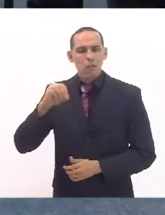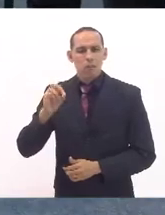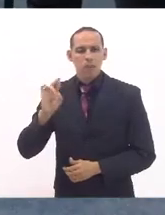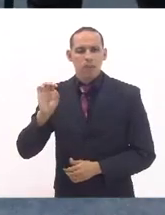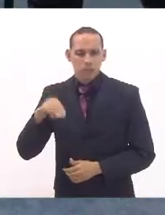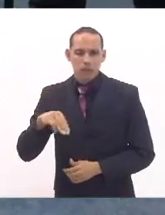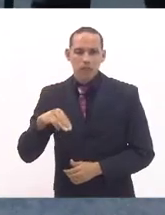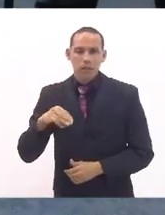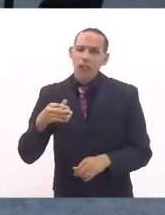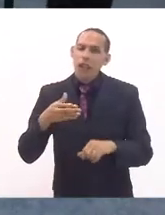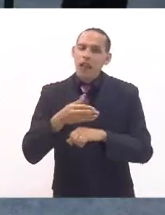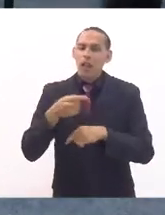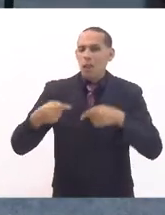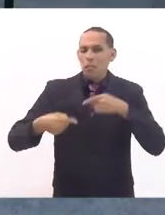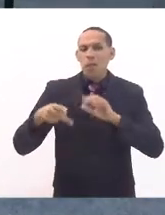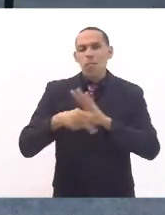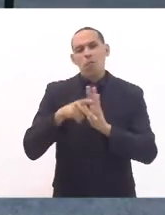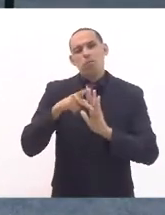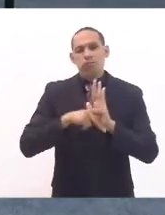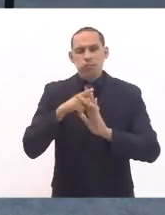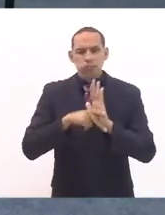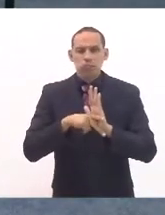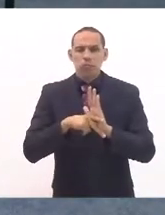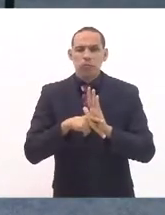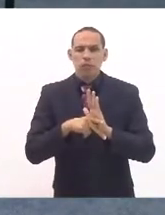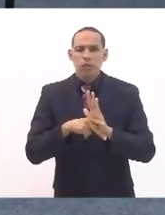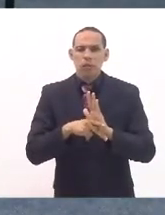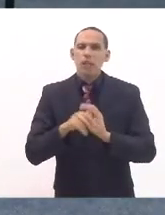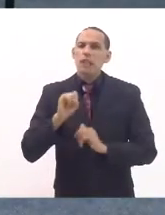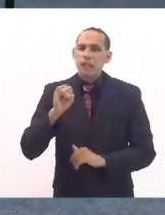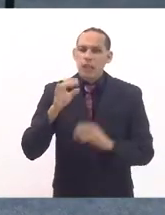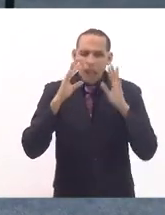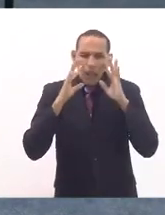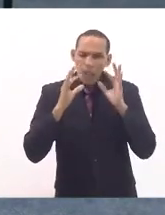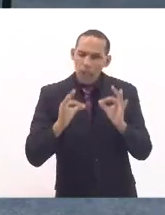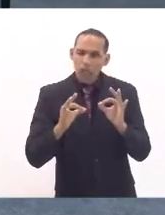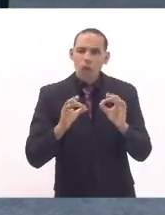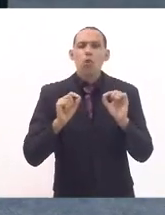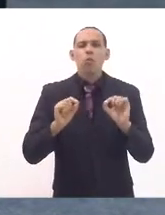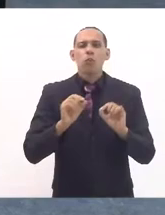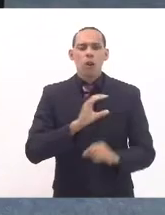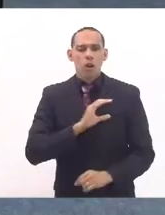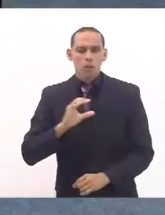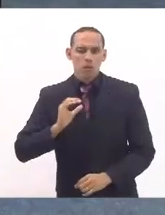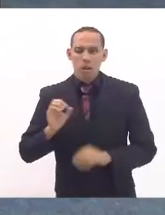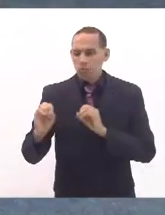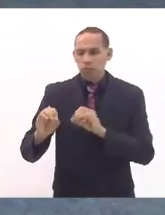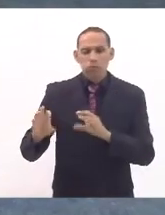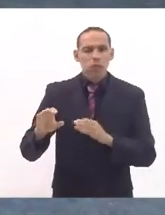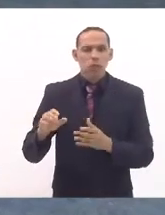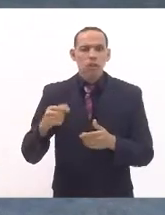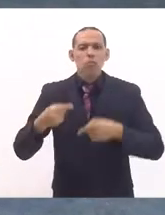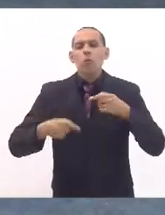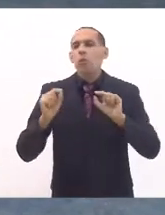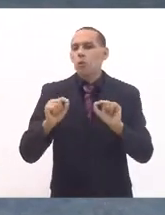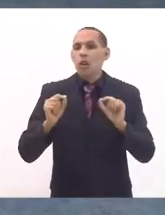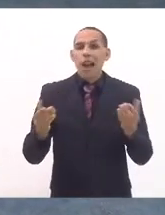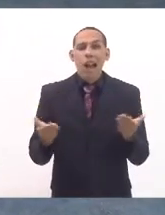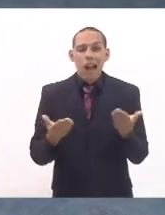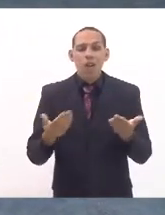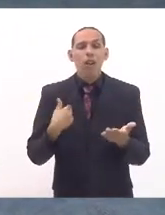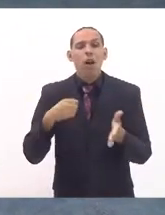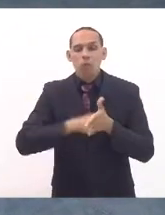que entre no debate do projeto. Se Vossa Excelência prestasse atenção no que a Comissão de Educação discute, saberia que nesse momento eu